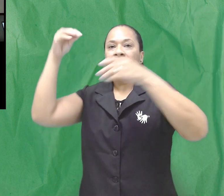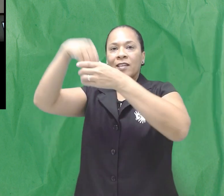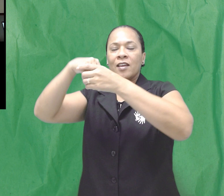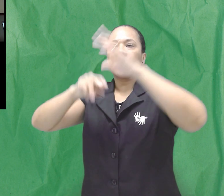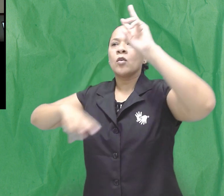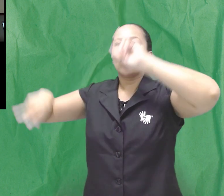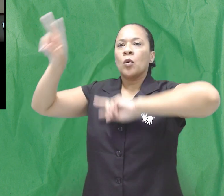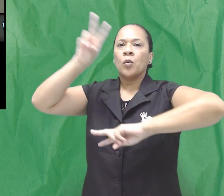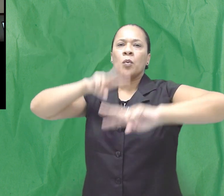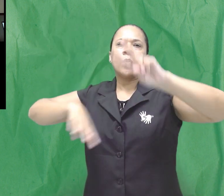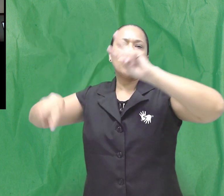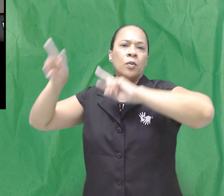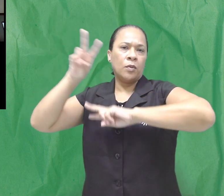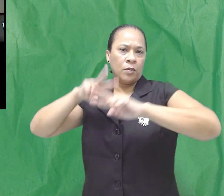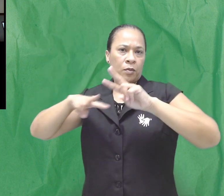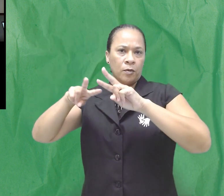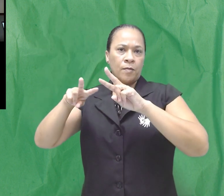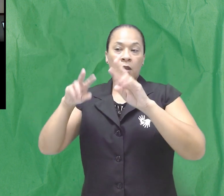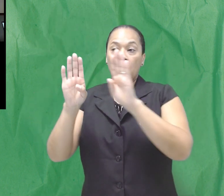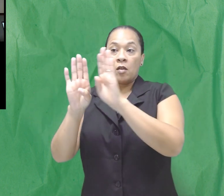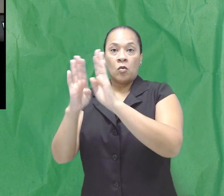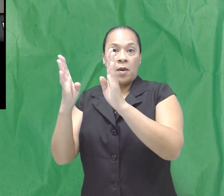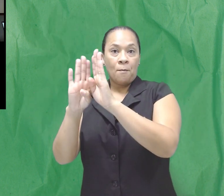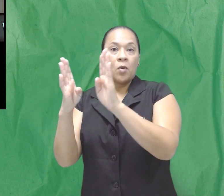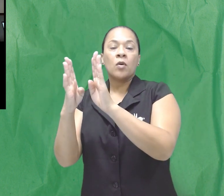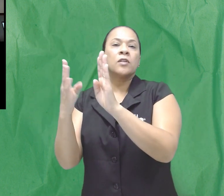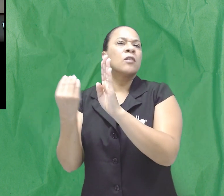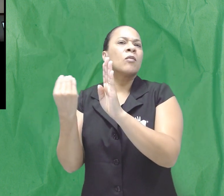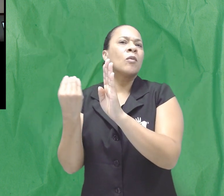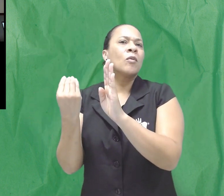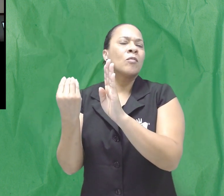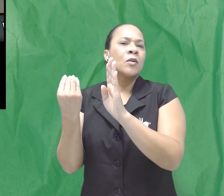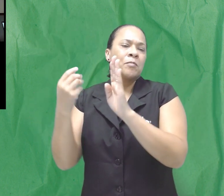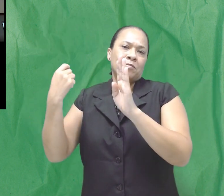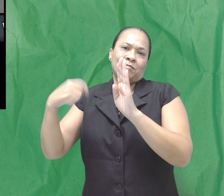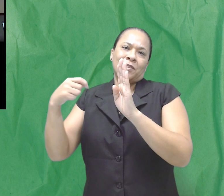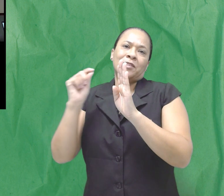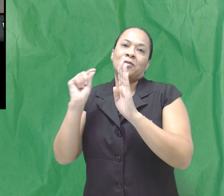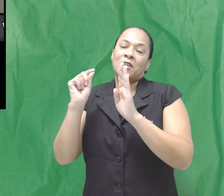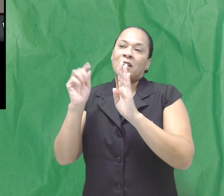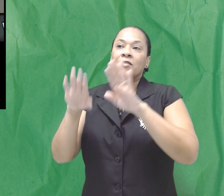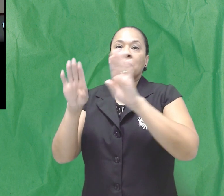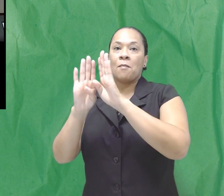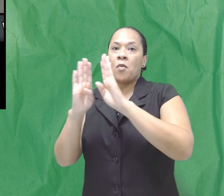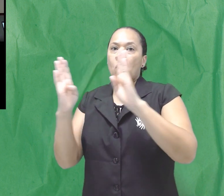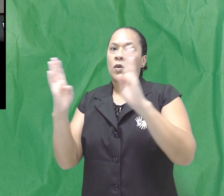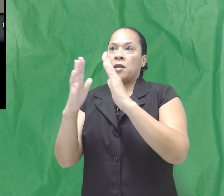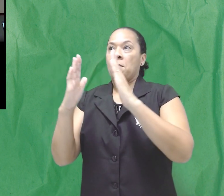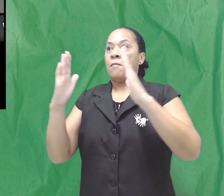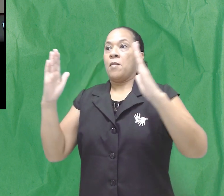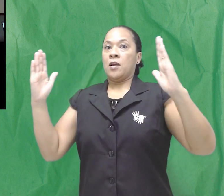arejado, né, e a questão das portas, porque é mais fácil, né, se a gente tem portas